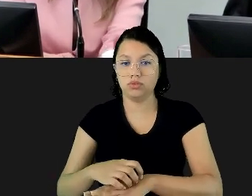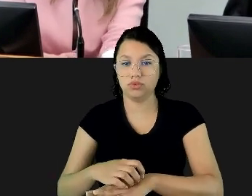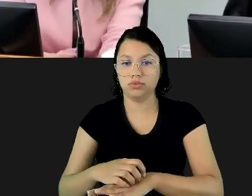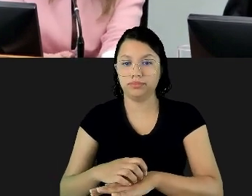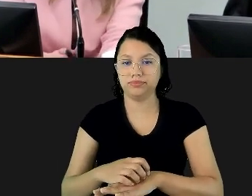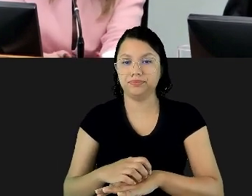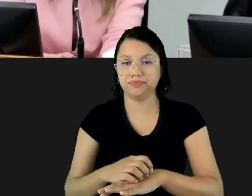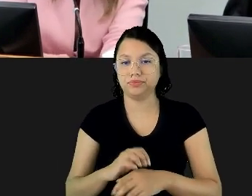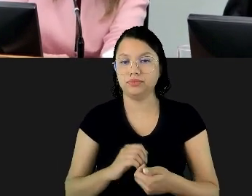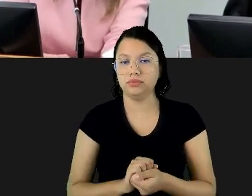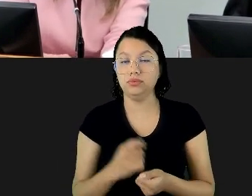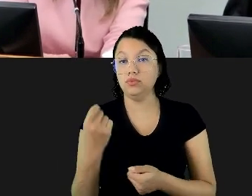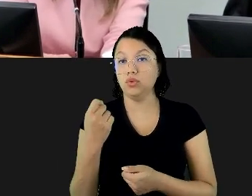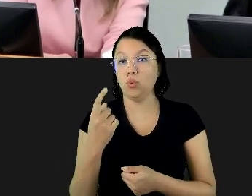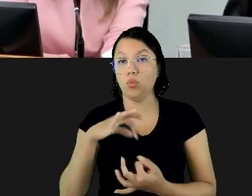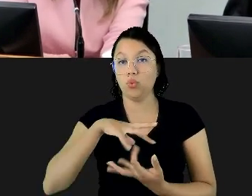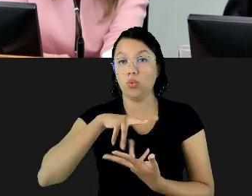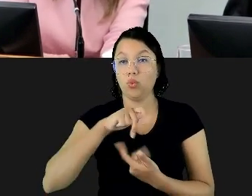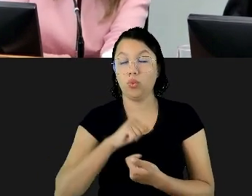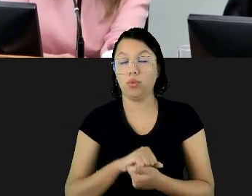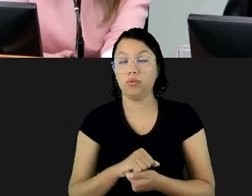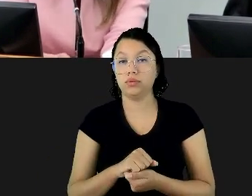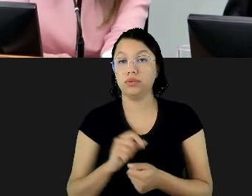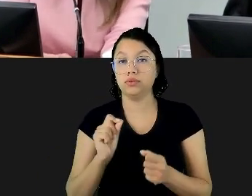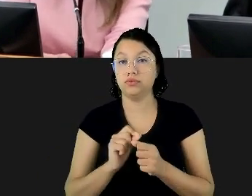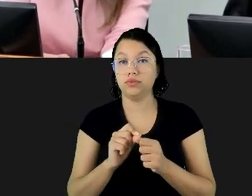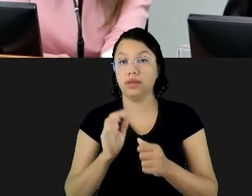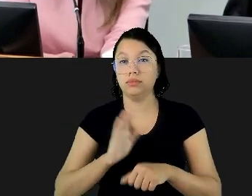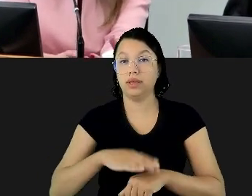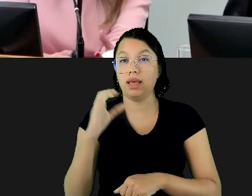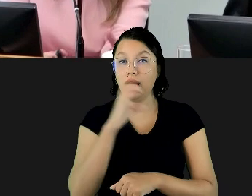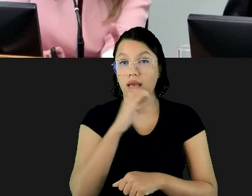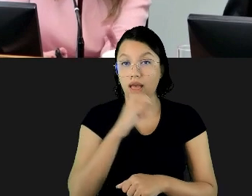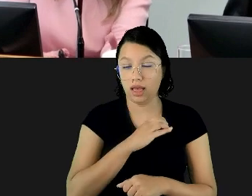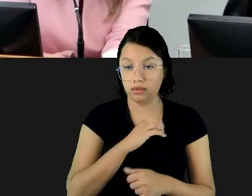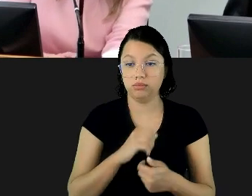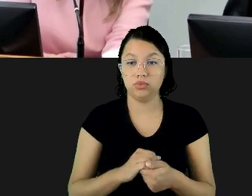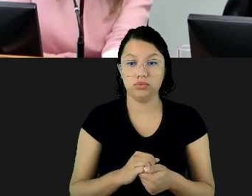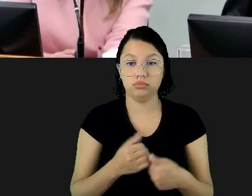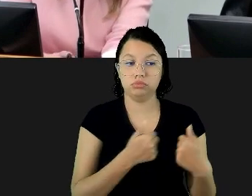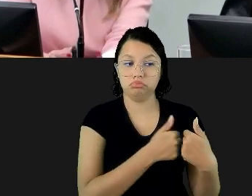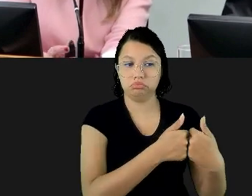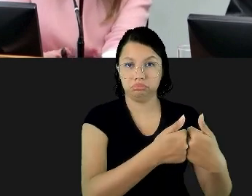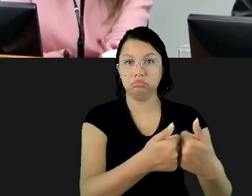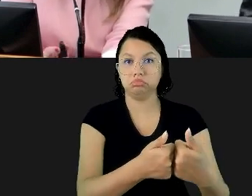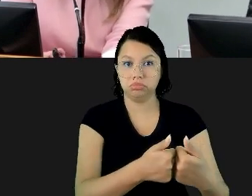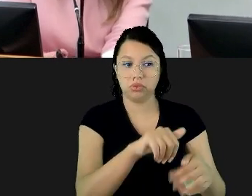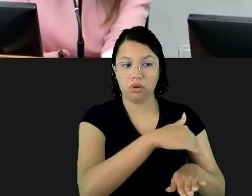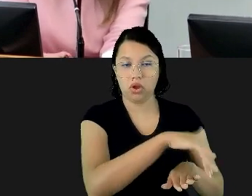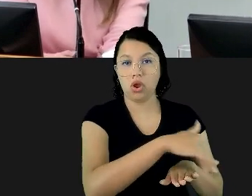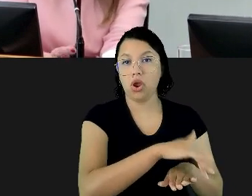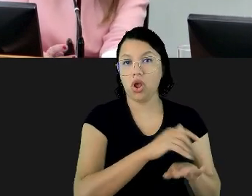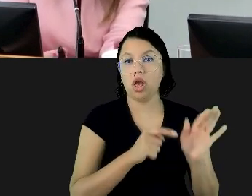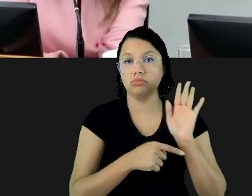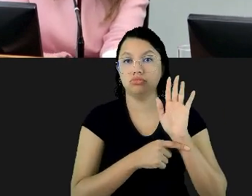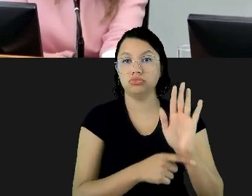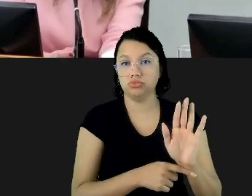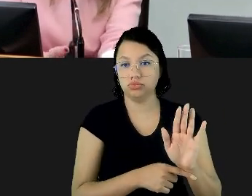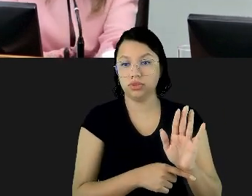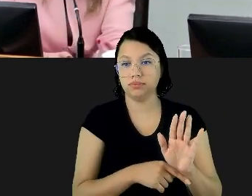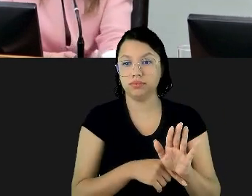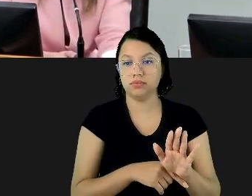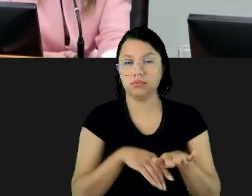que agiliza todos os procedimentos aí na fronteira, auxilia no trânsito e com essas perspectivas de segurança,